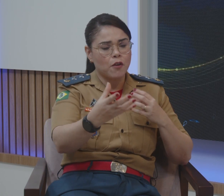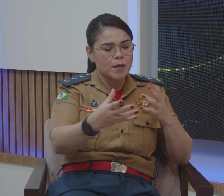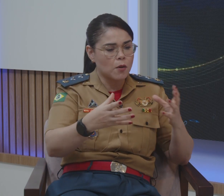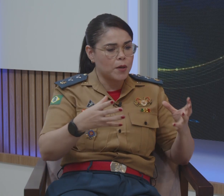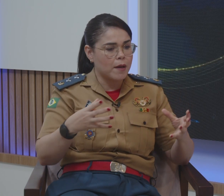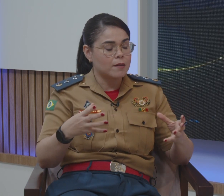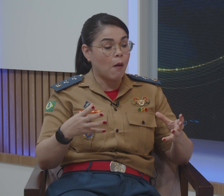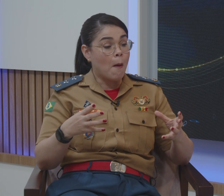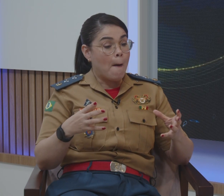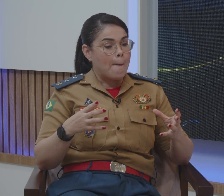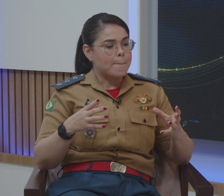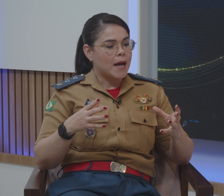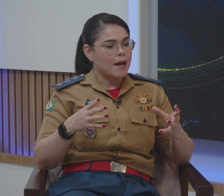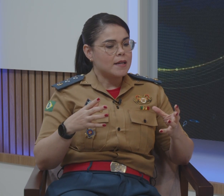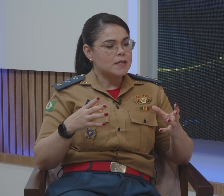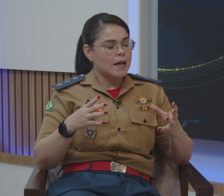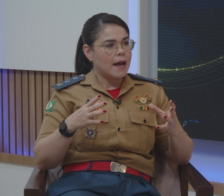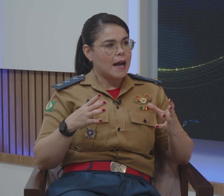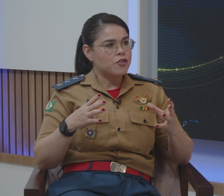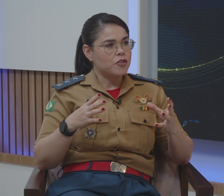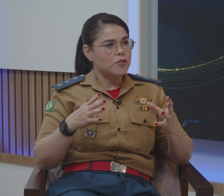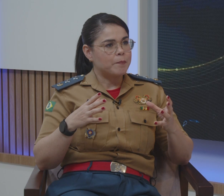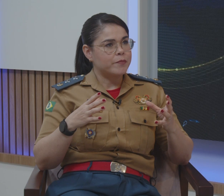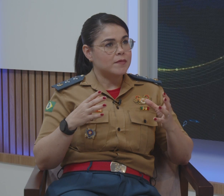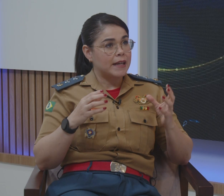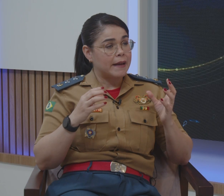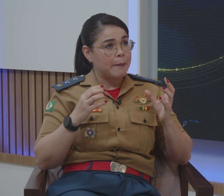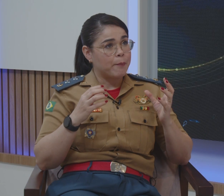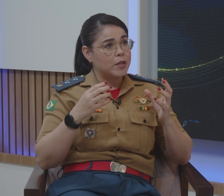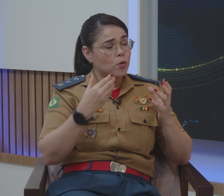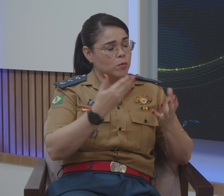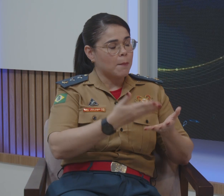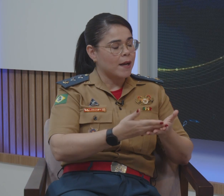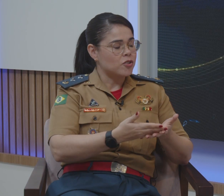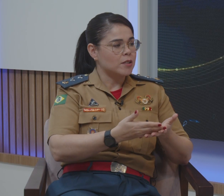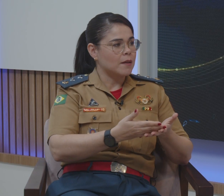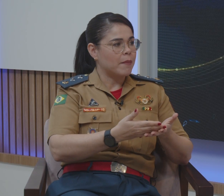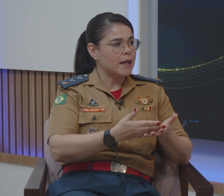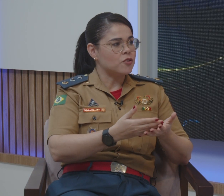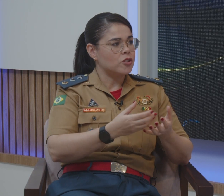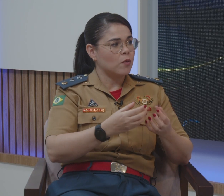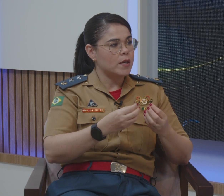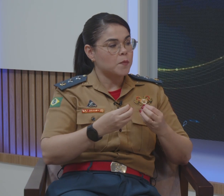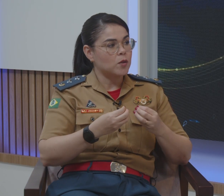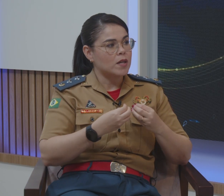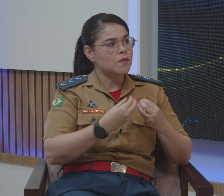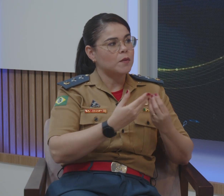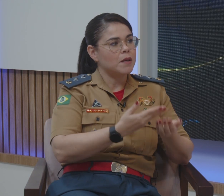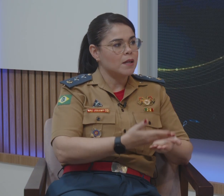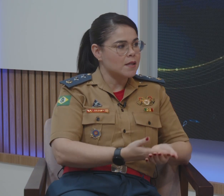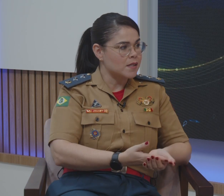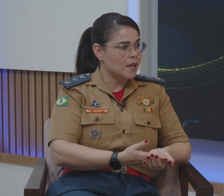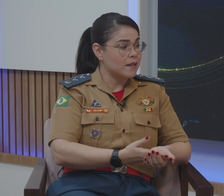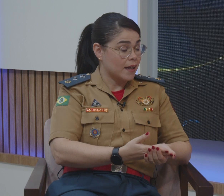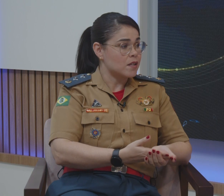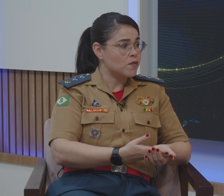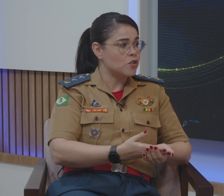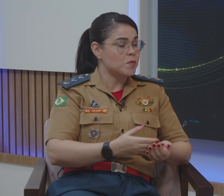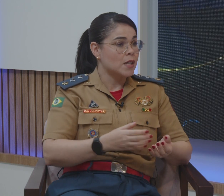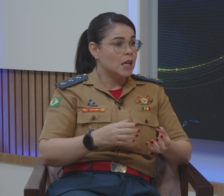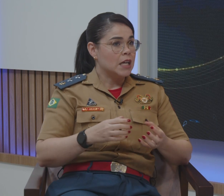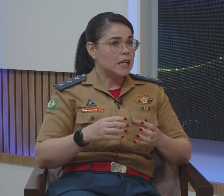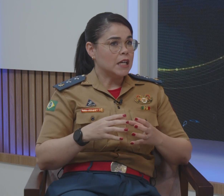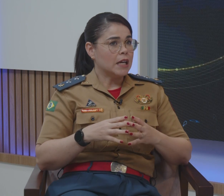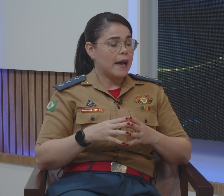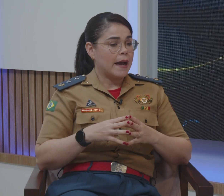aquela informação primeiro e tal, mas a gente, em contrapartida também, tinha um respeito às famílias daquelas